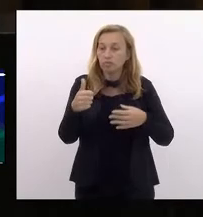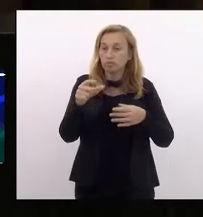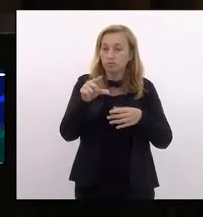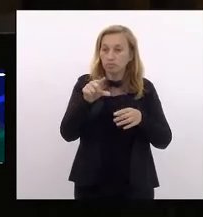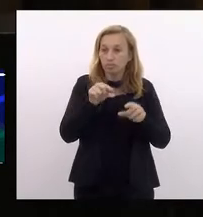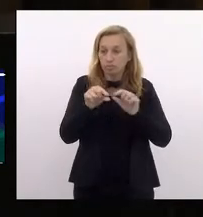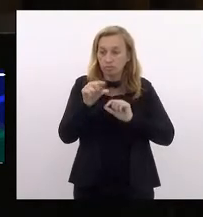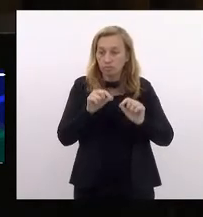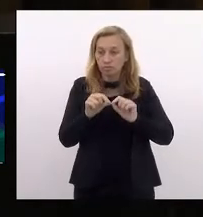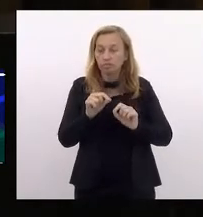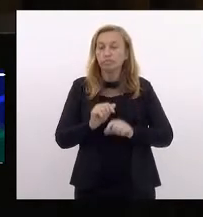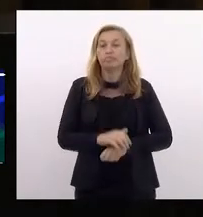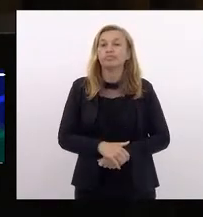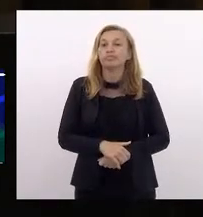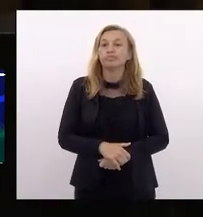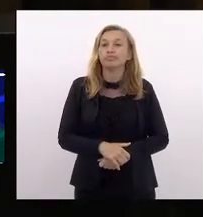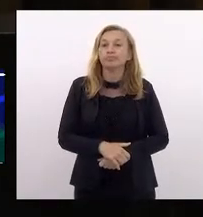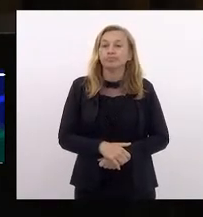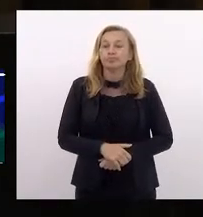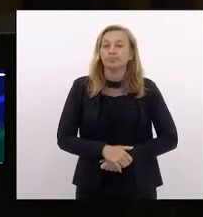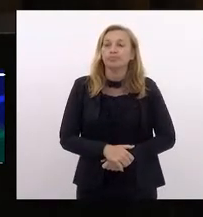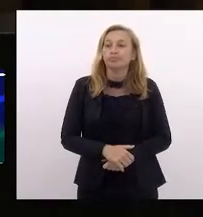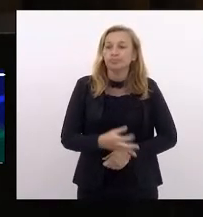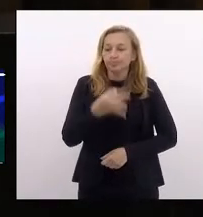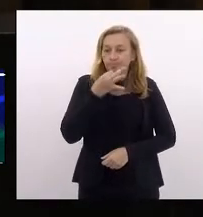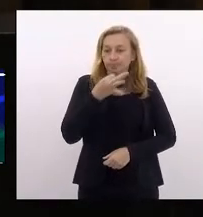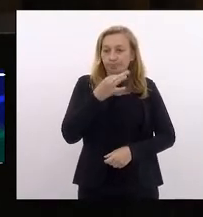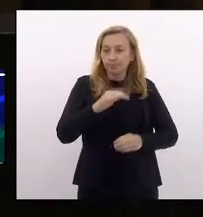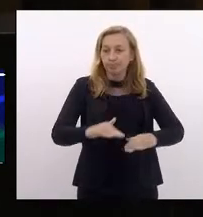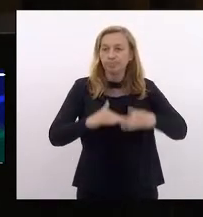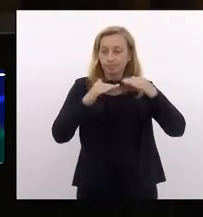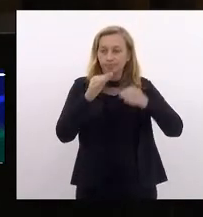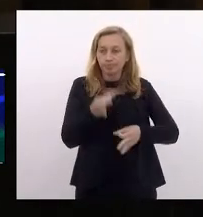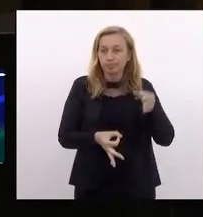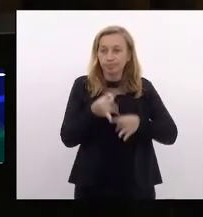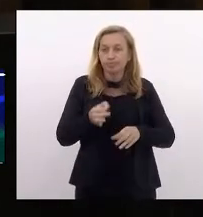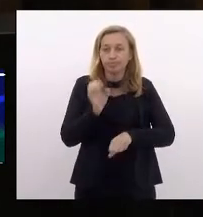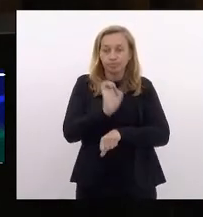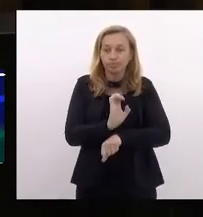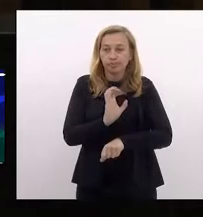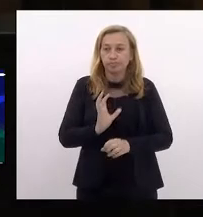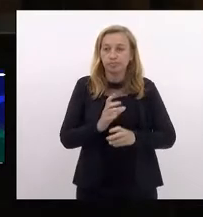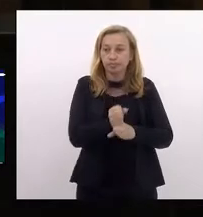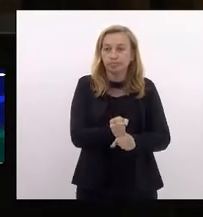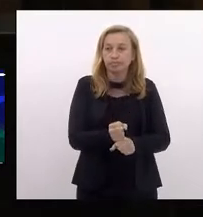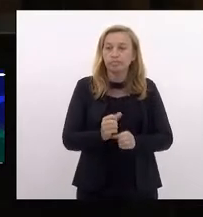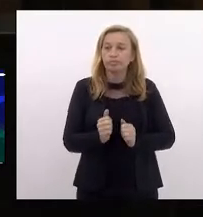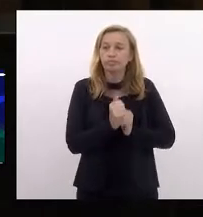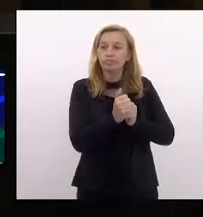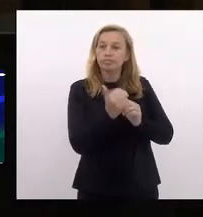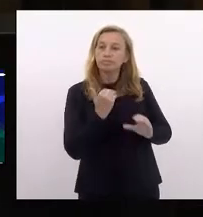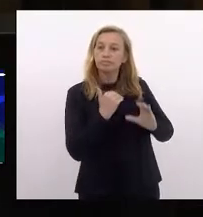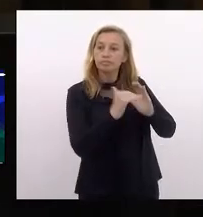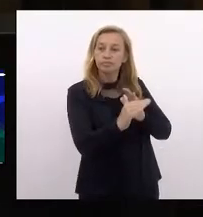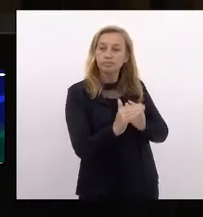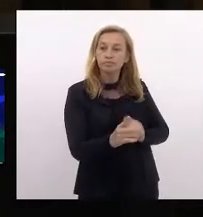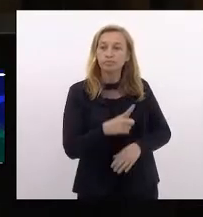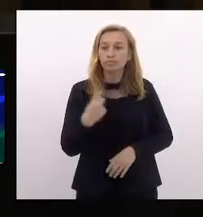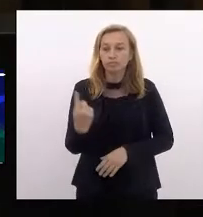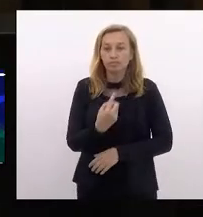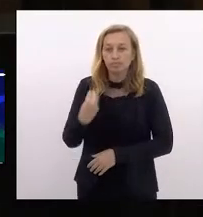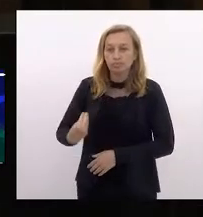o parecer emitido pelo Tribunal de Contas do Estado seguiu para alergia que o nós